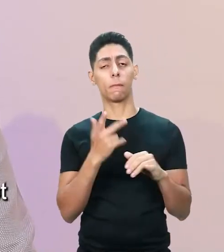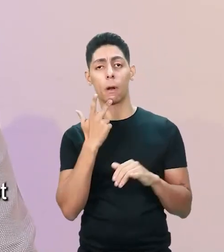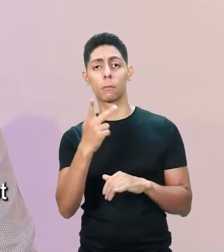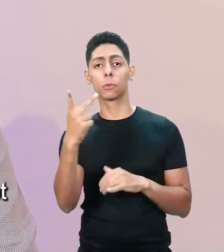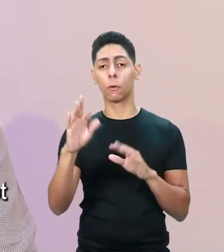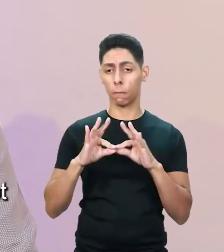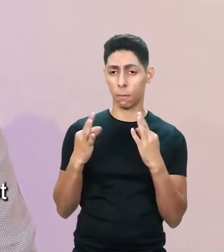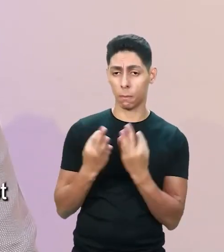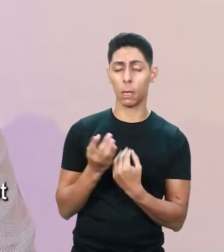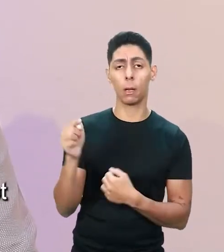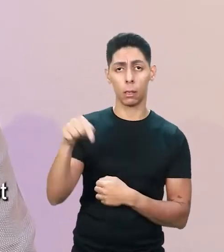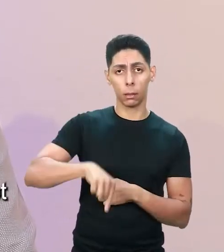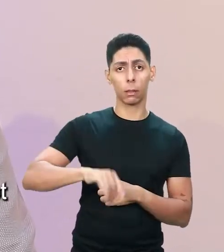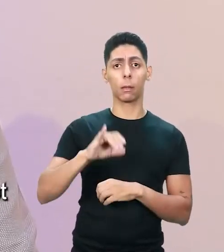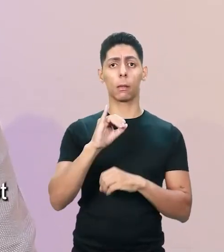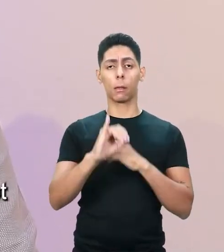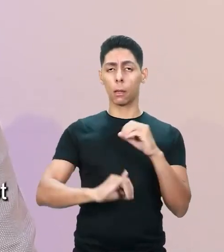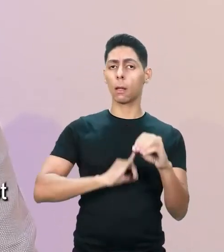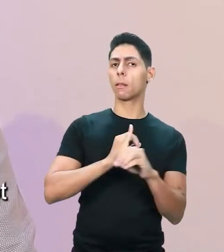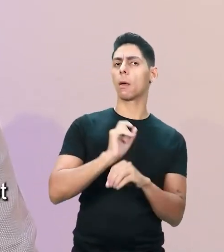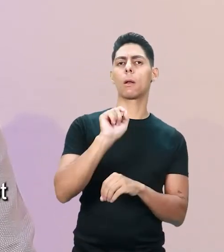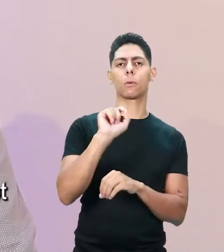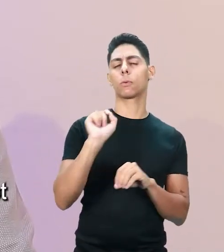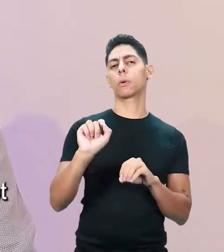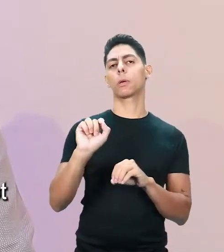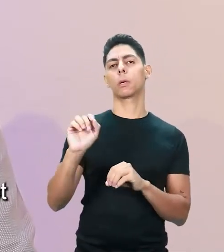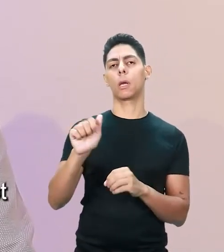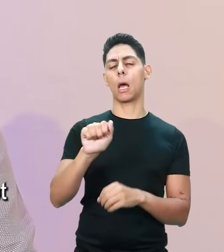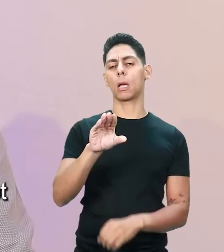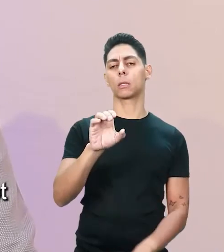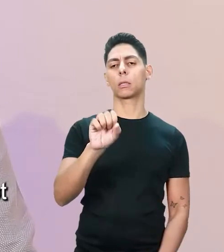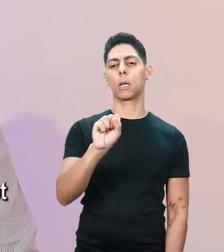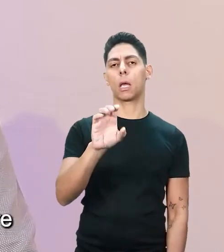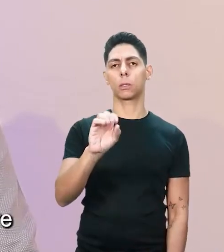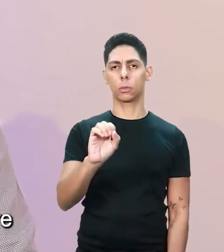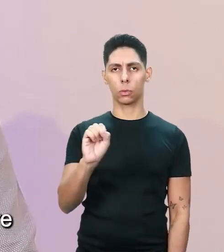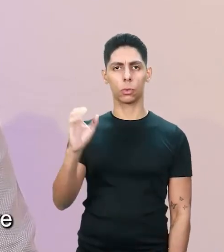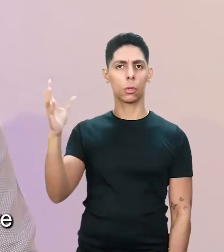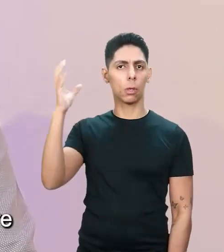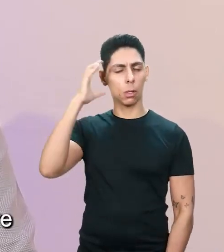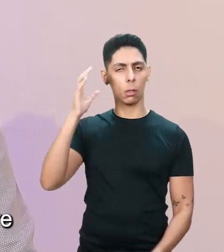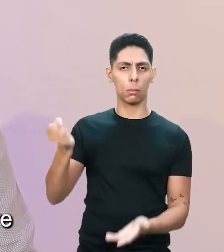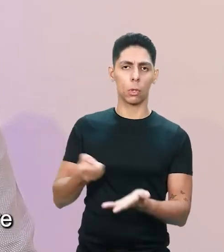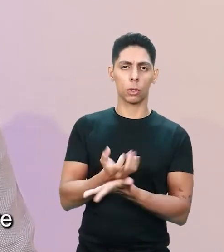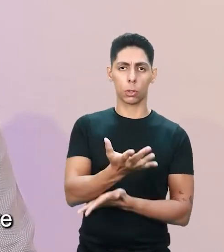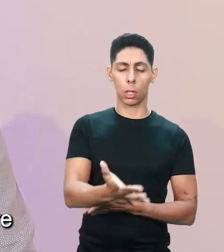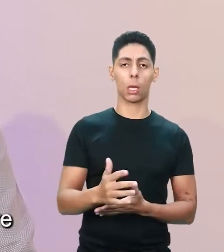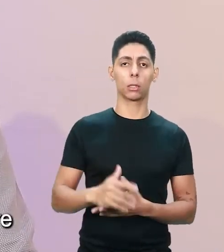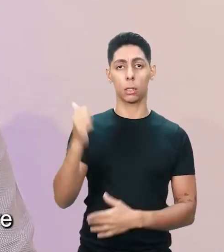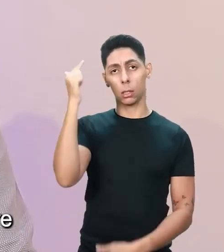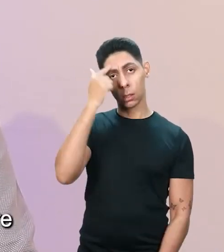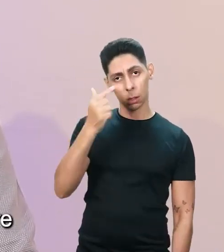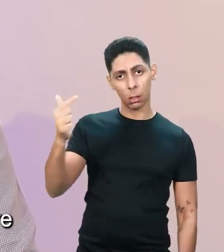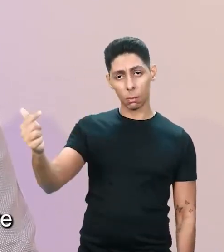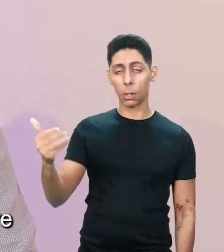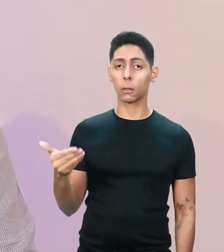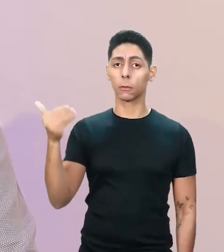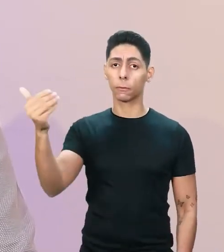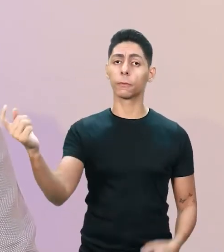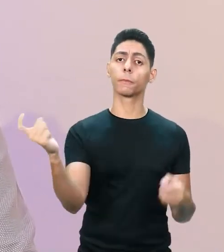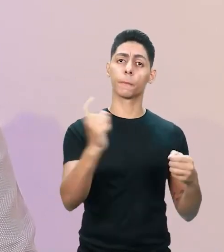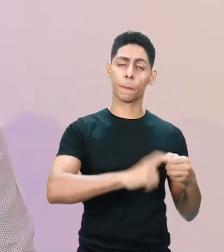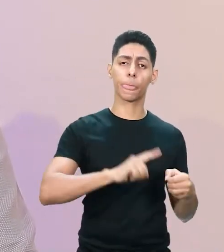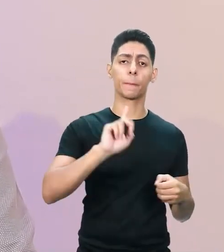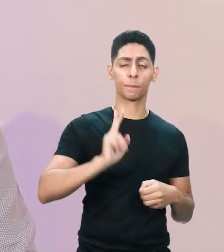tem aqui na internet o Acessos Podcast. Vamos voltar na próxima semana, sempre